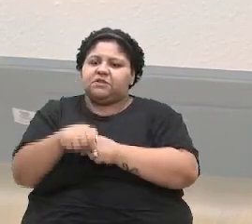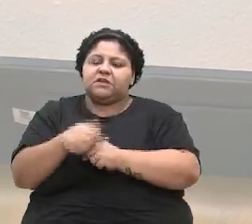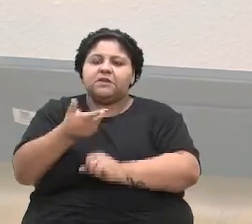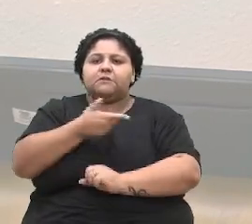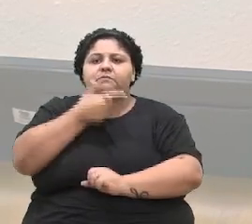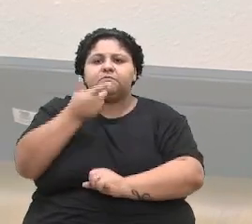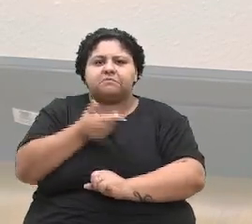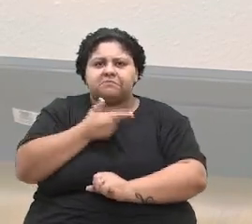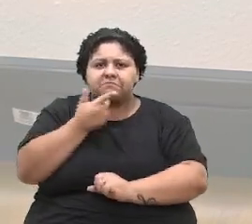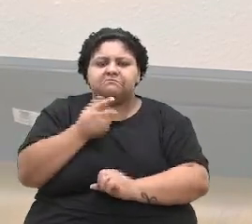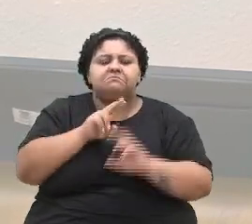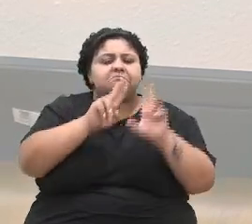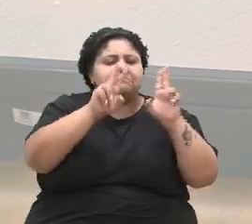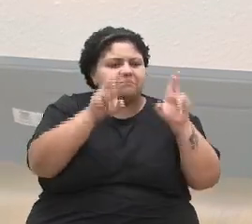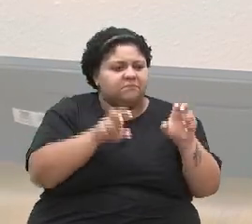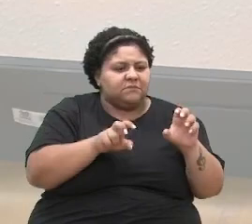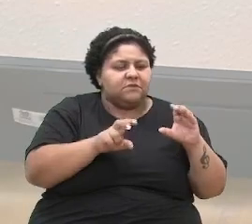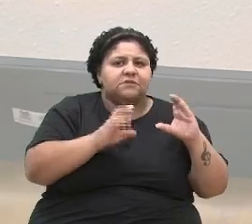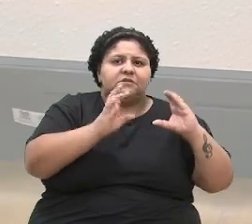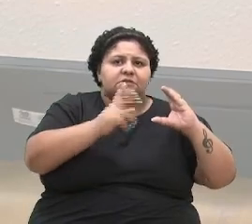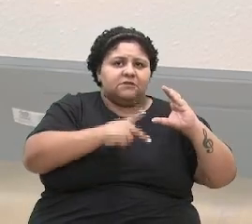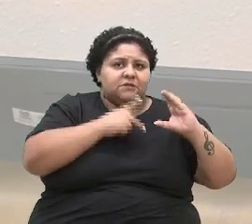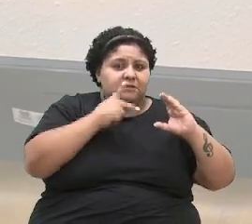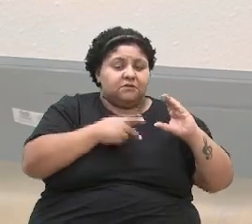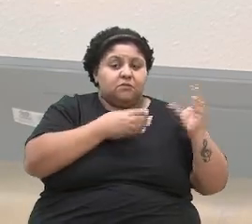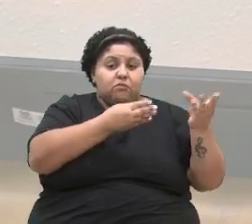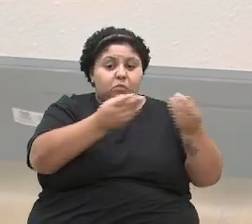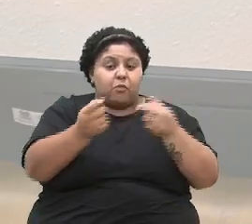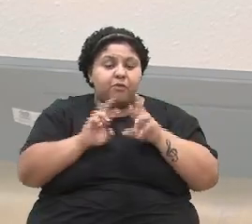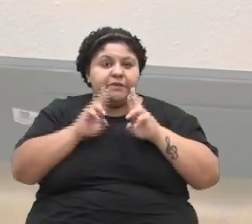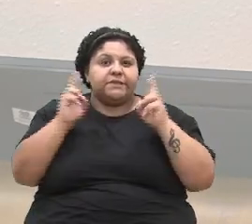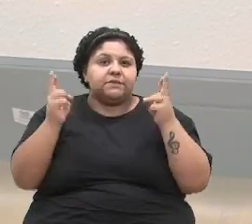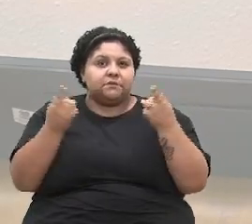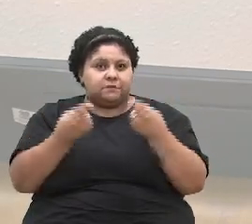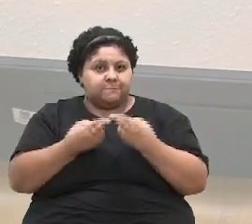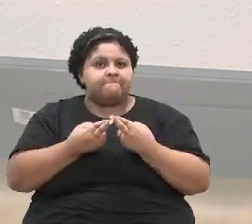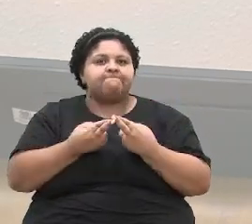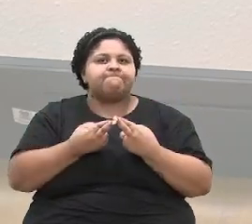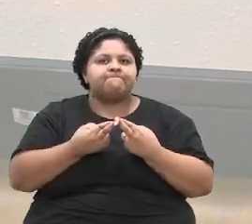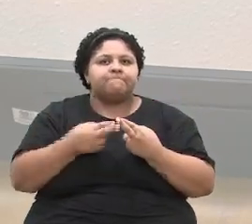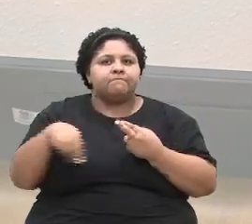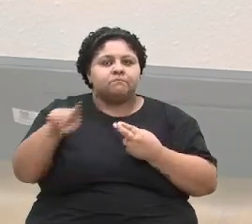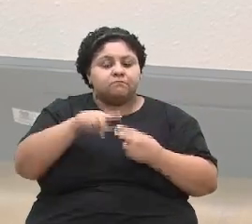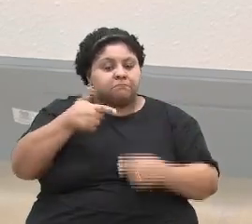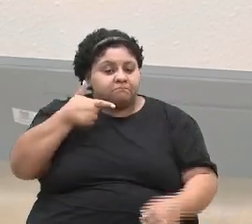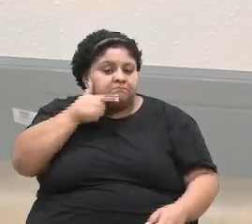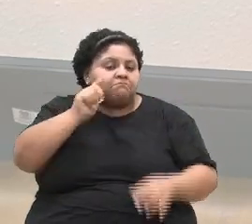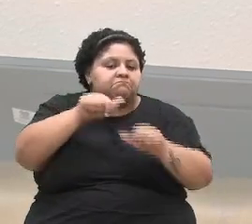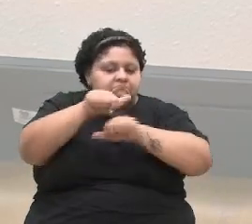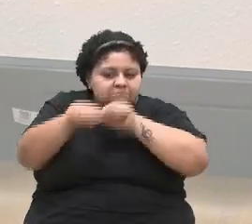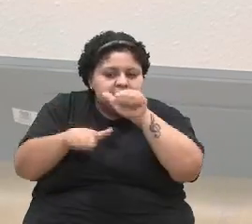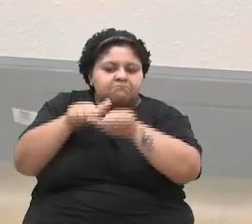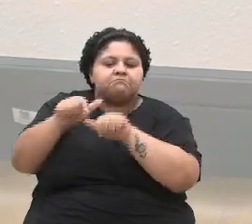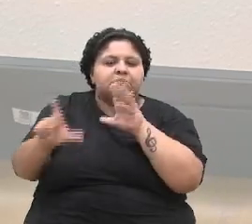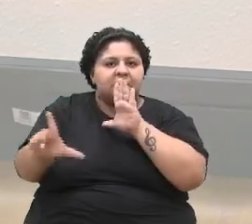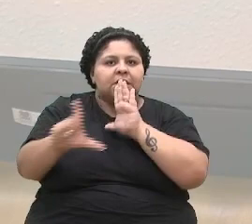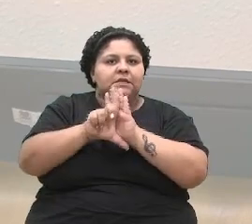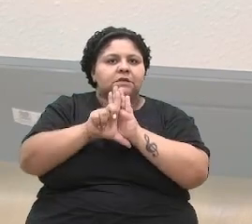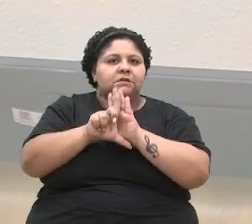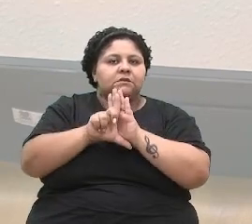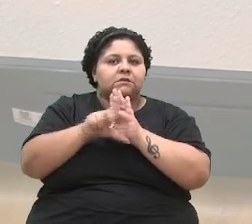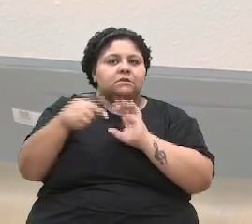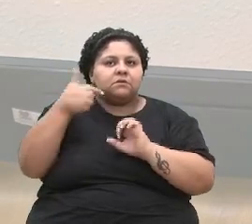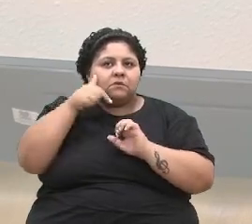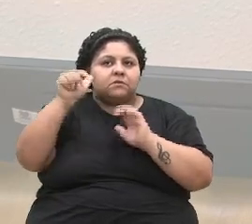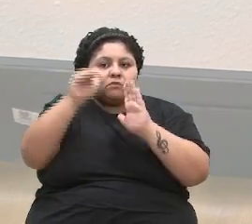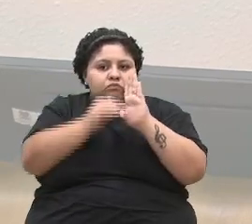Isso foi tema da Câmara de Vereadores por diversas sessões. Tá? Nós conseguimos mudanças na lei. Conseguimos